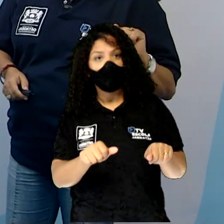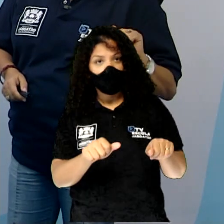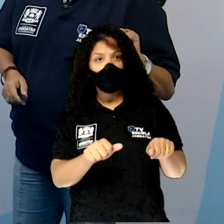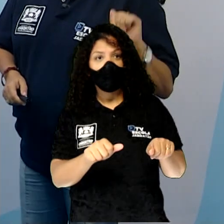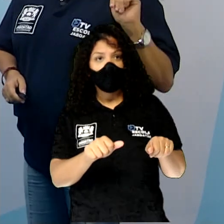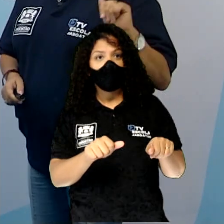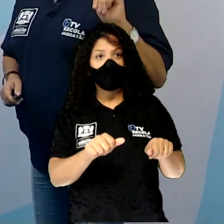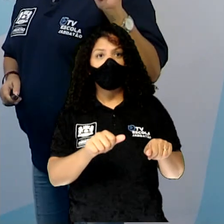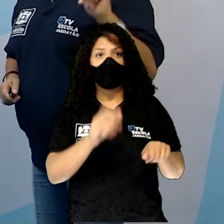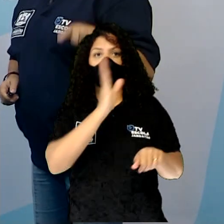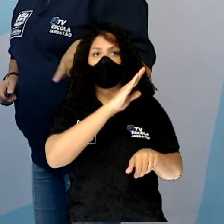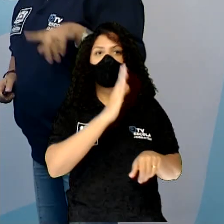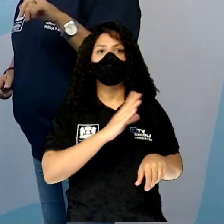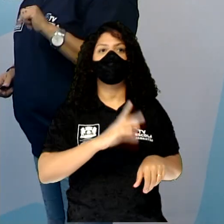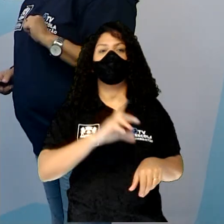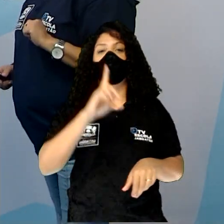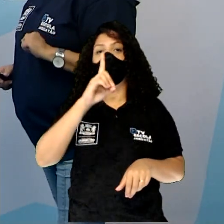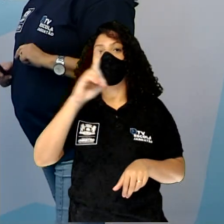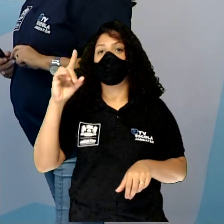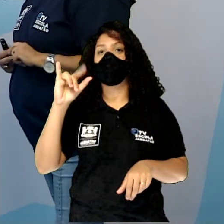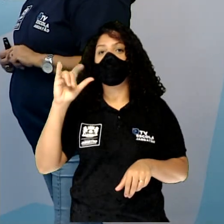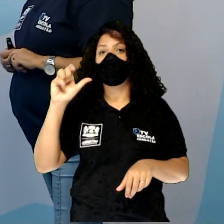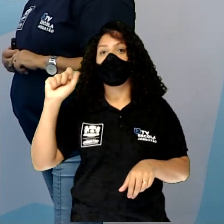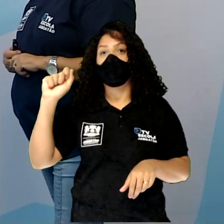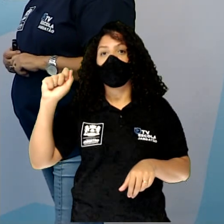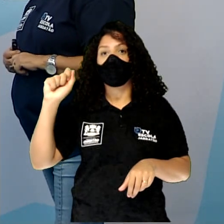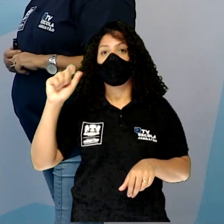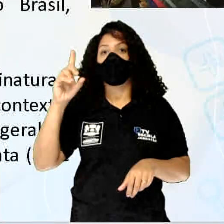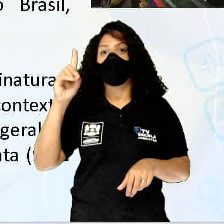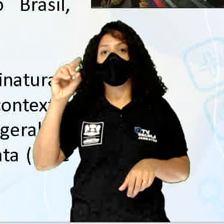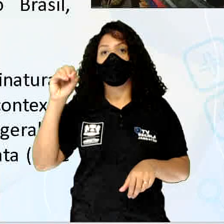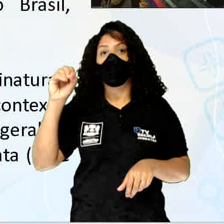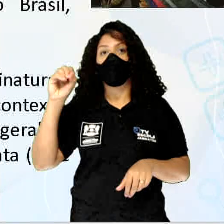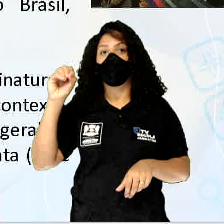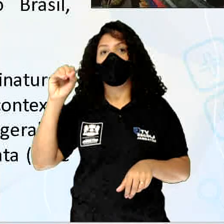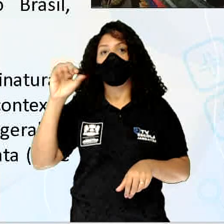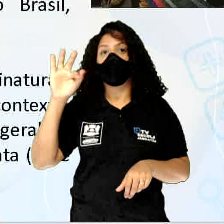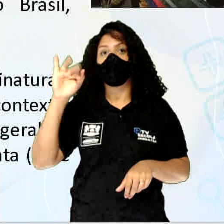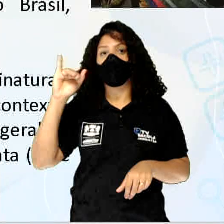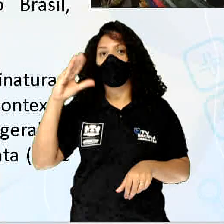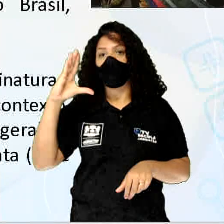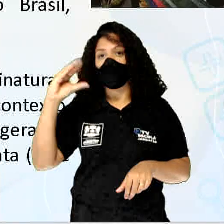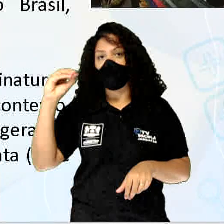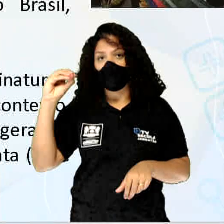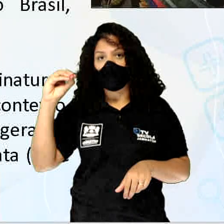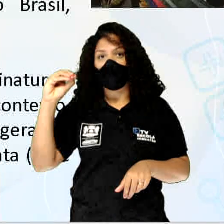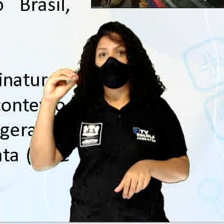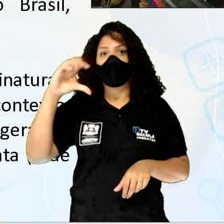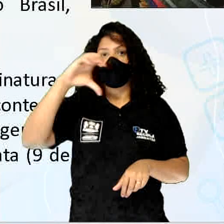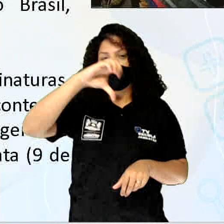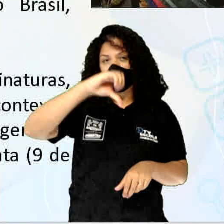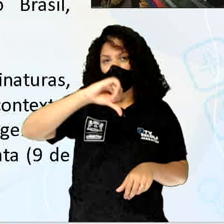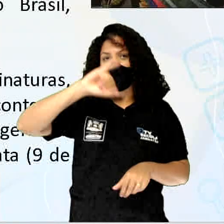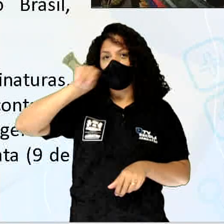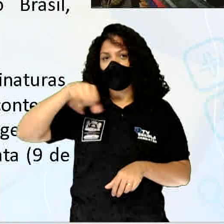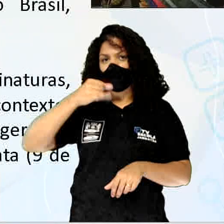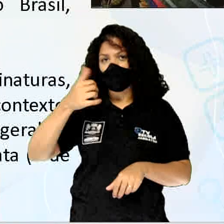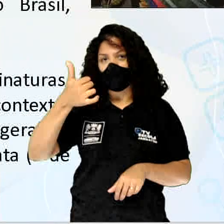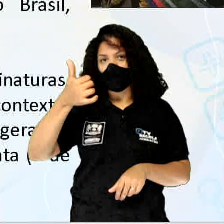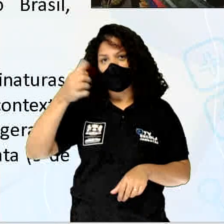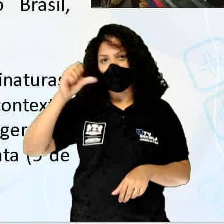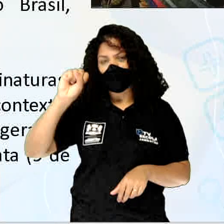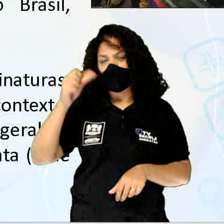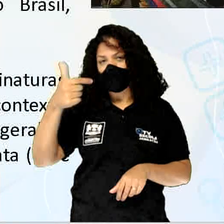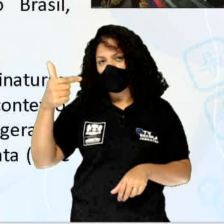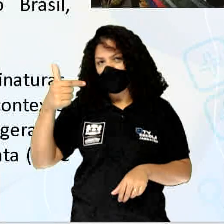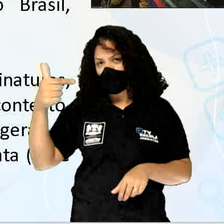pouco. O Dia do Fico ocorreu em 9 de janeiro de 1822, tá certo? Então, Portugal mandando que ele voltasse, né? E